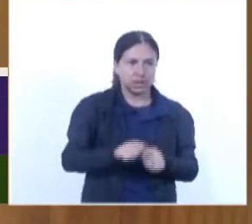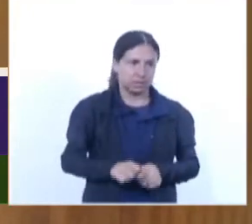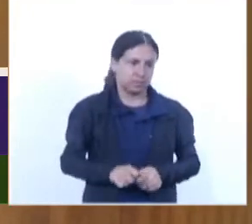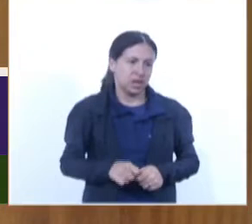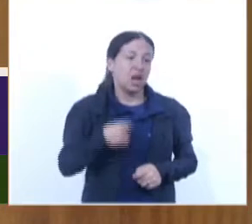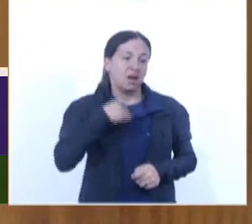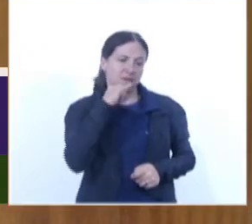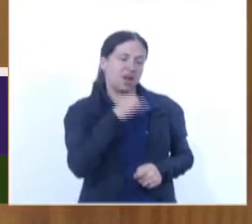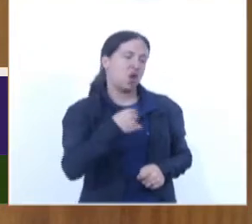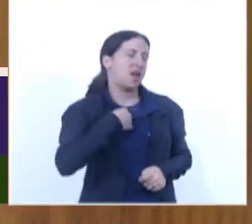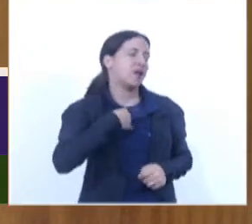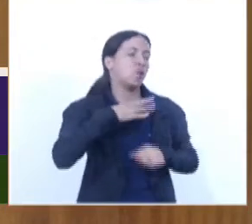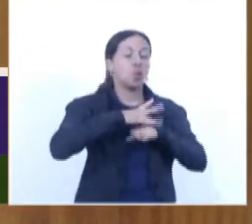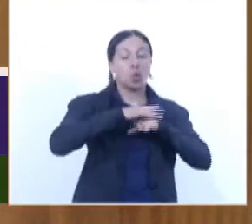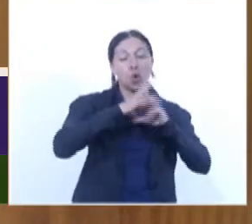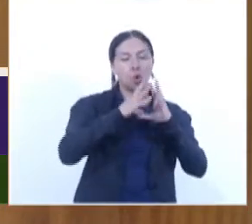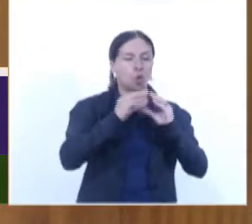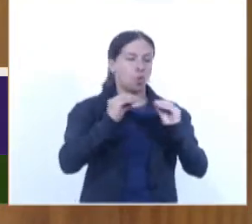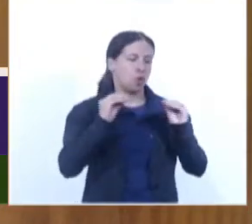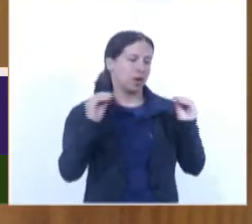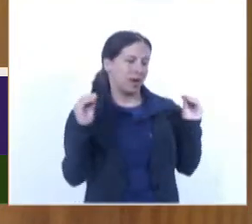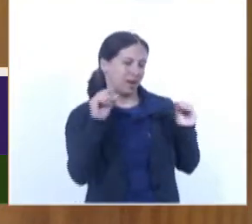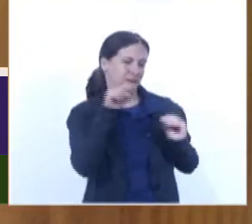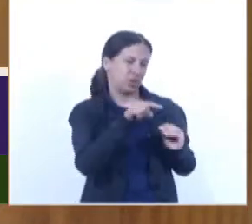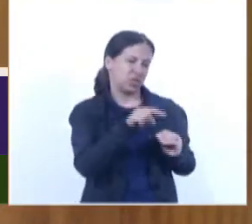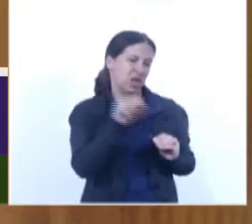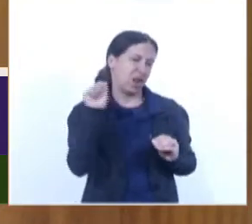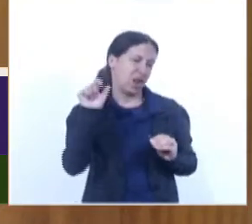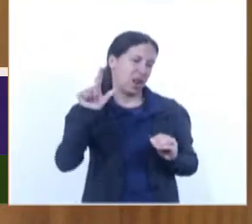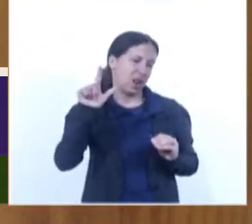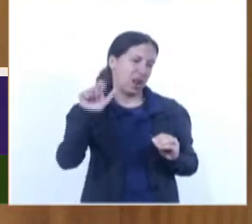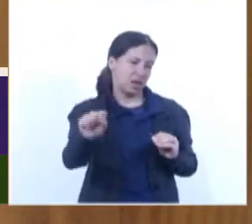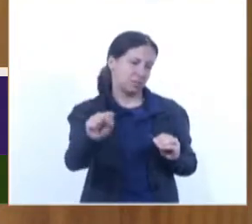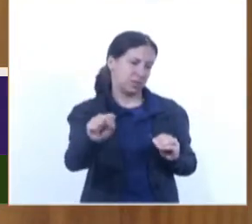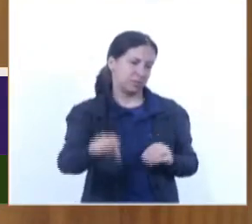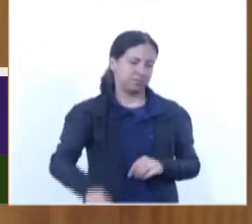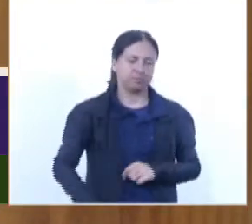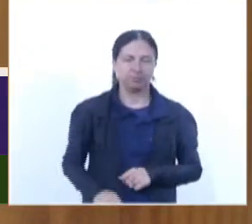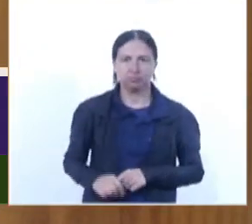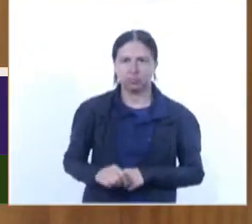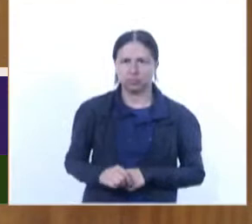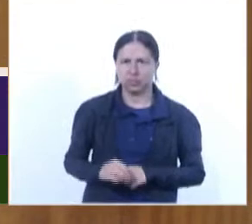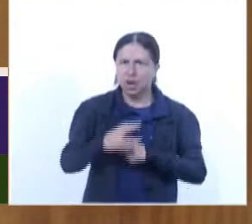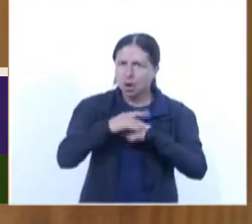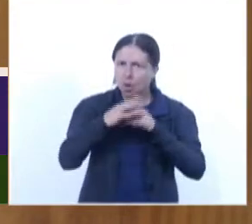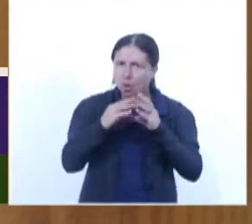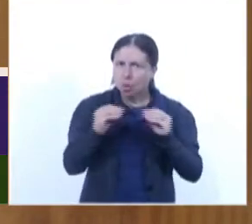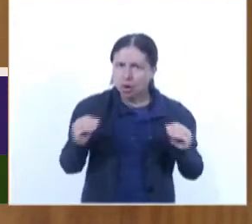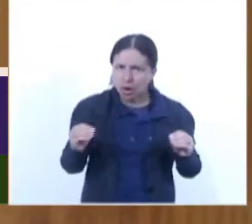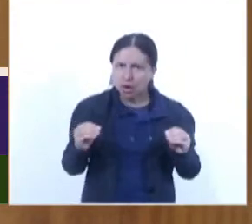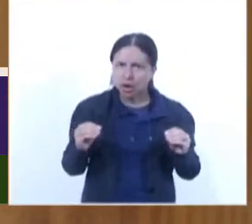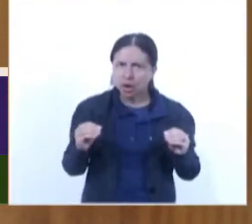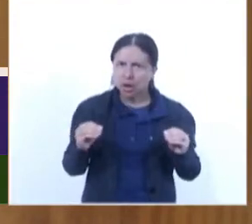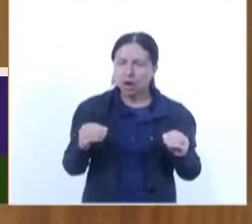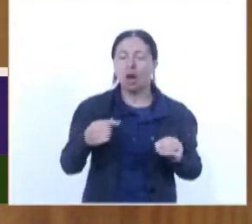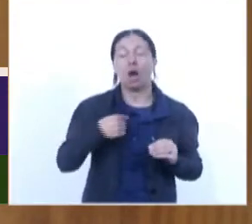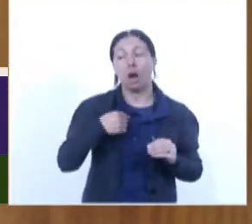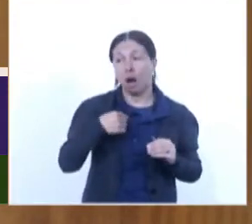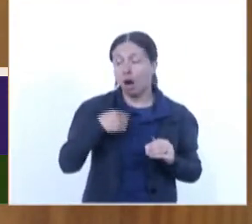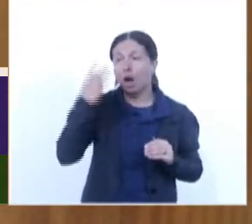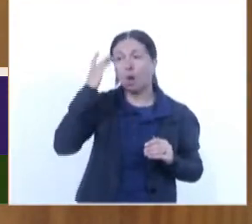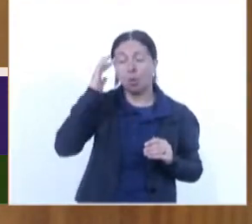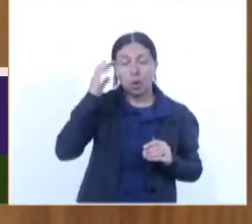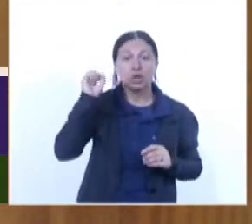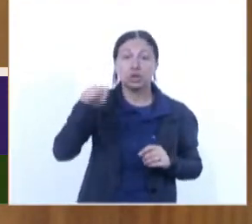entre aspas mulheres lésbicas eu quero dizer que é preciso curar sim curar